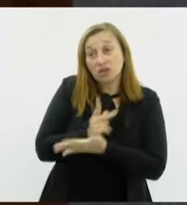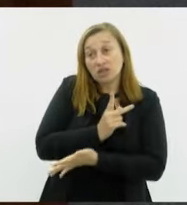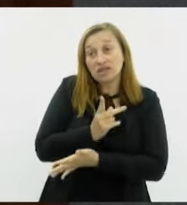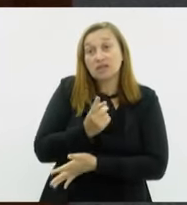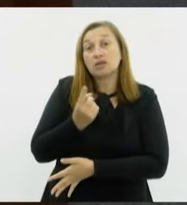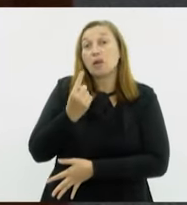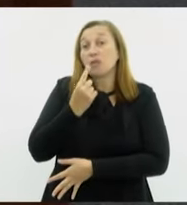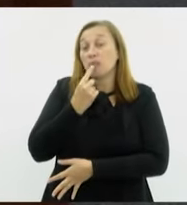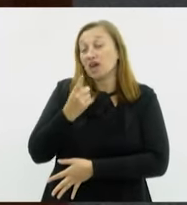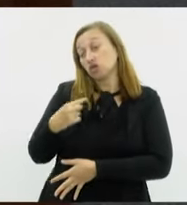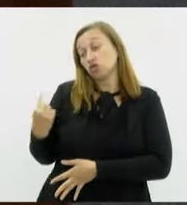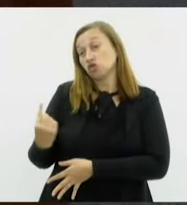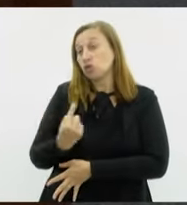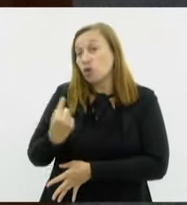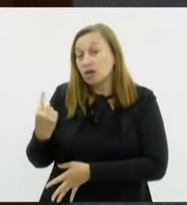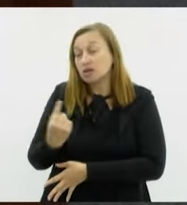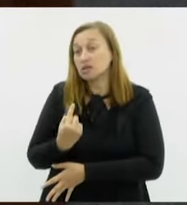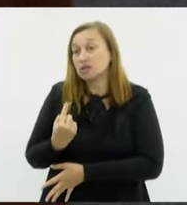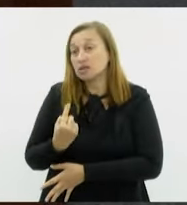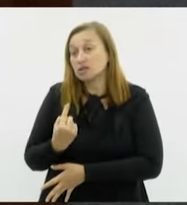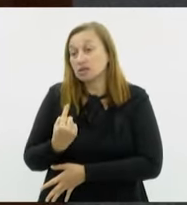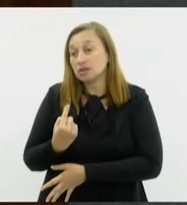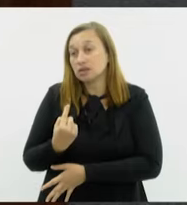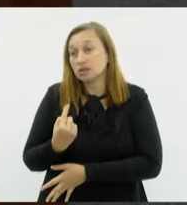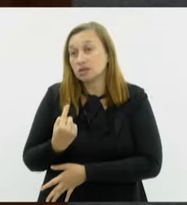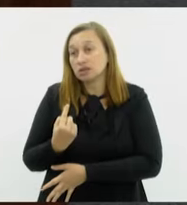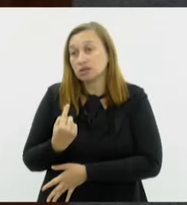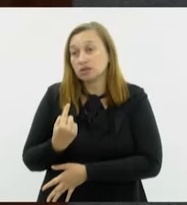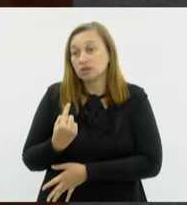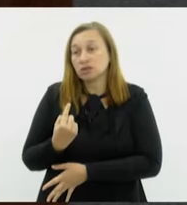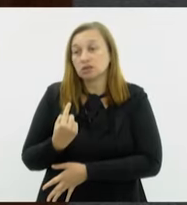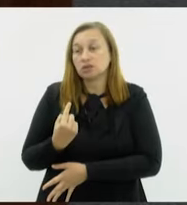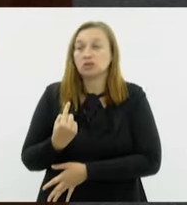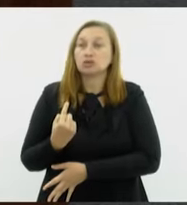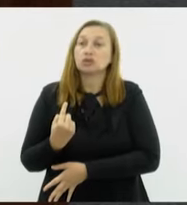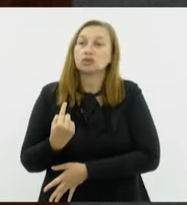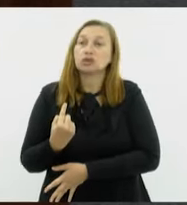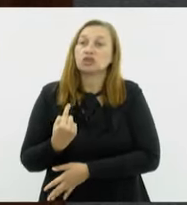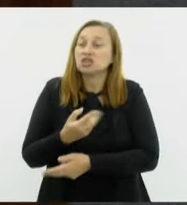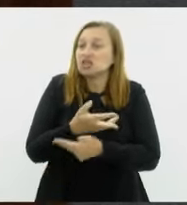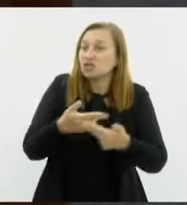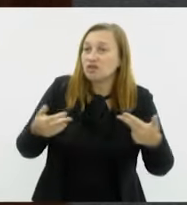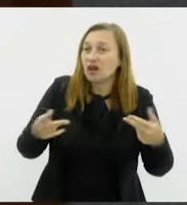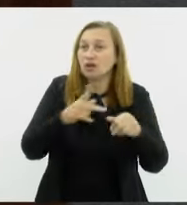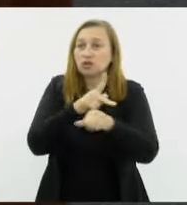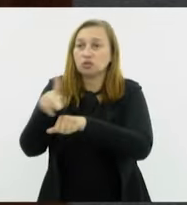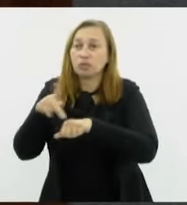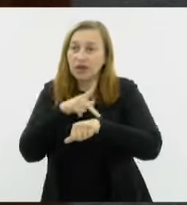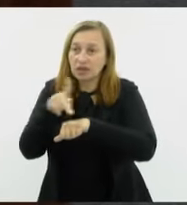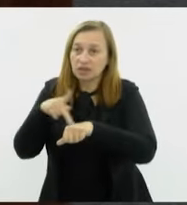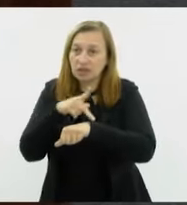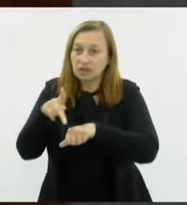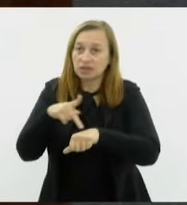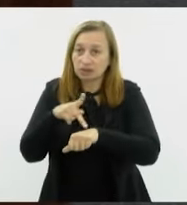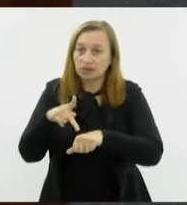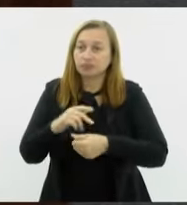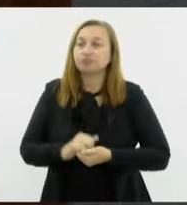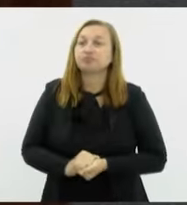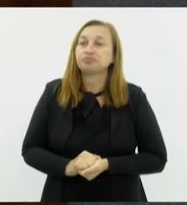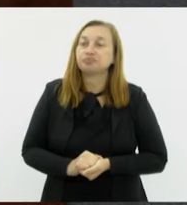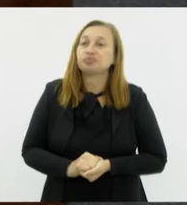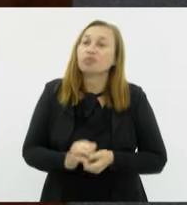próximo a nós, no planeta, nos diversos países daqui que